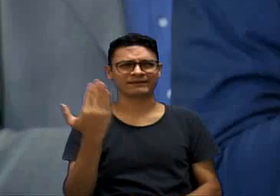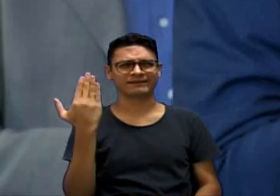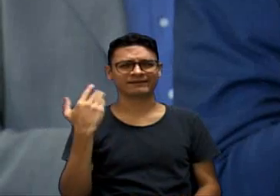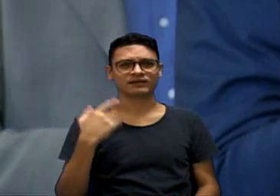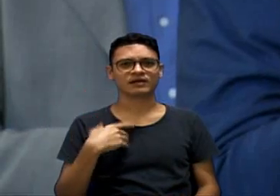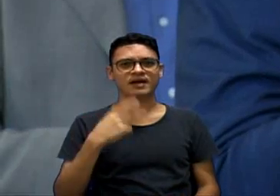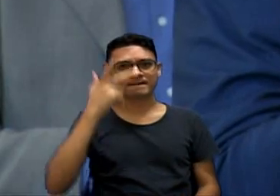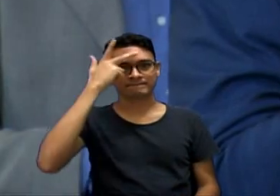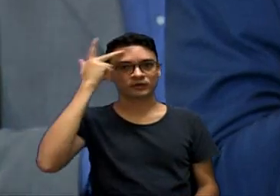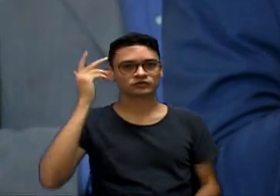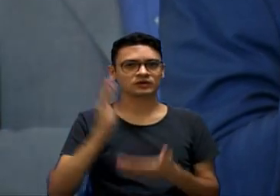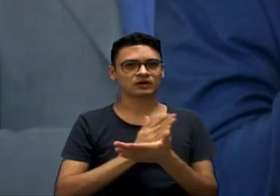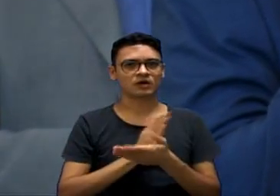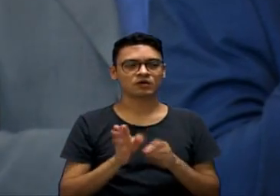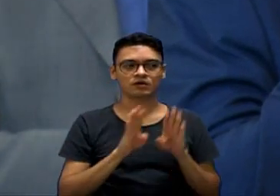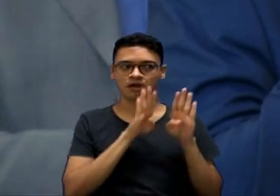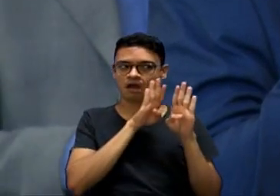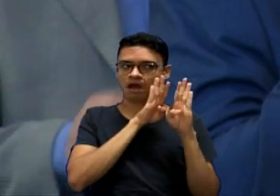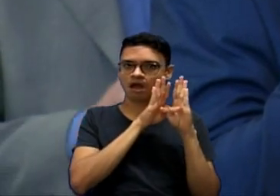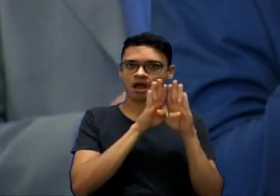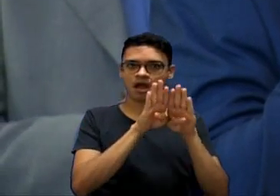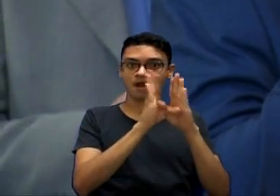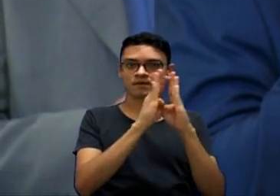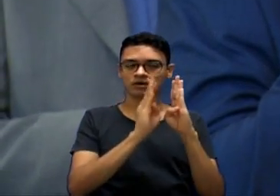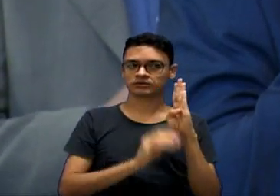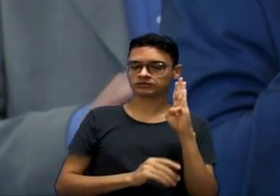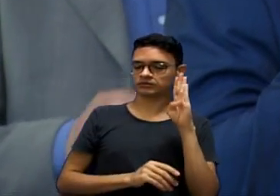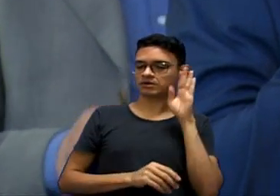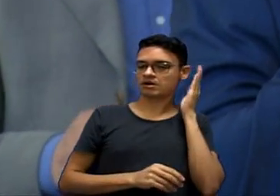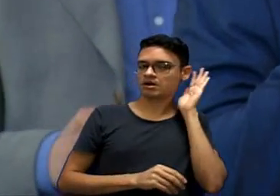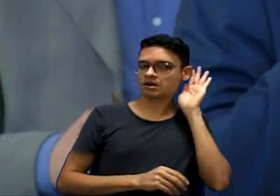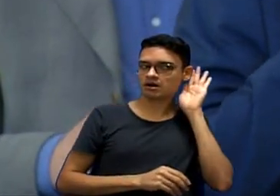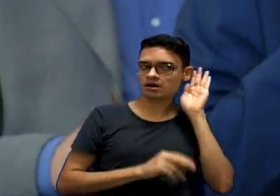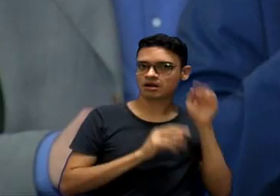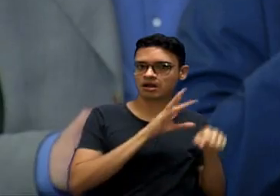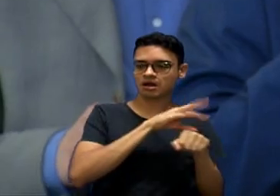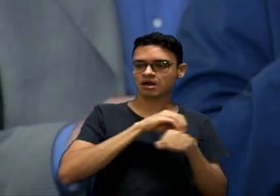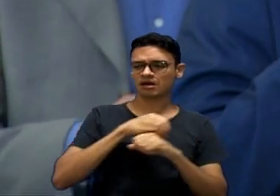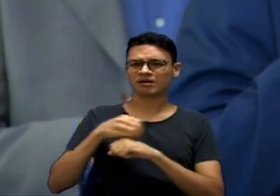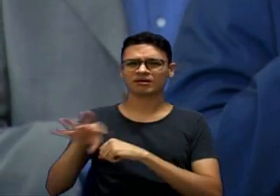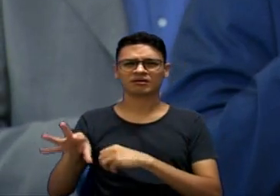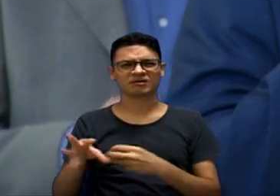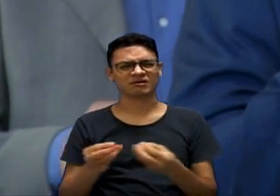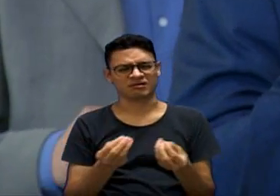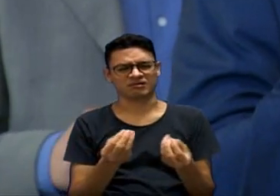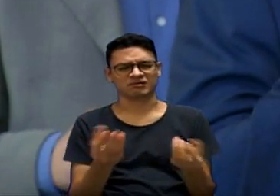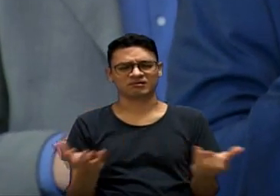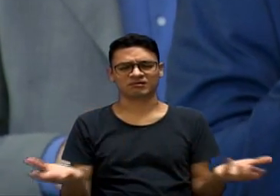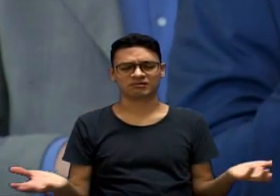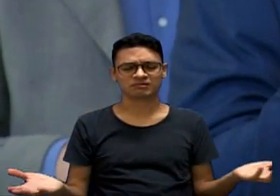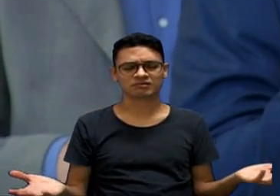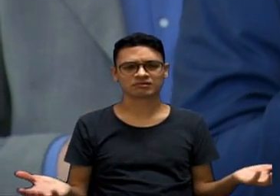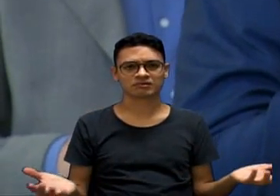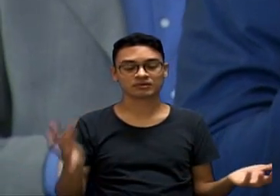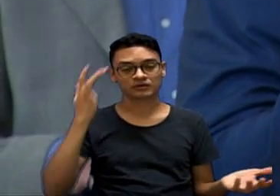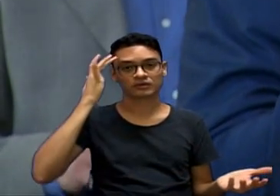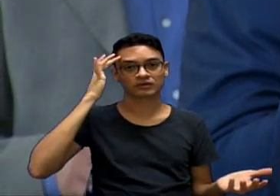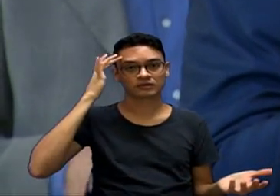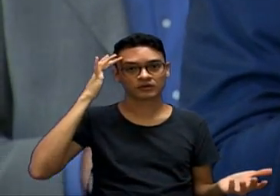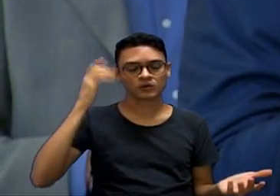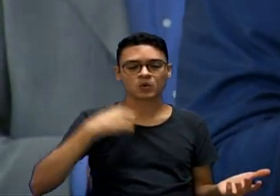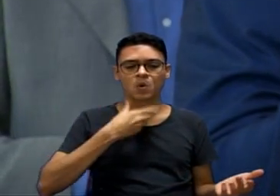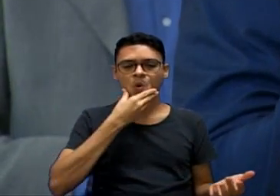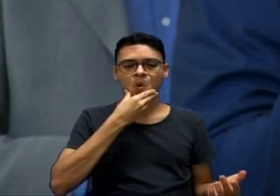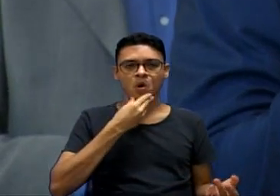que escuta no canto da porta. Então, eu acho muito chato, eu ser do sítio, eu acho que não funciona, o homem tem que